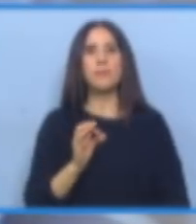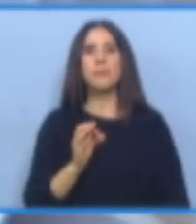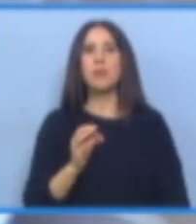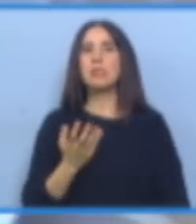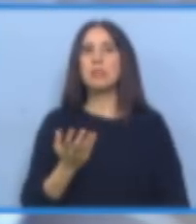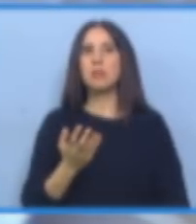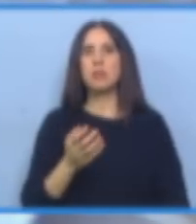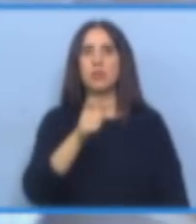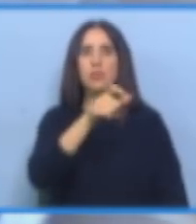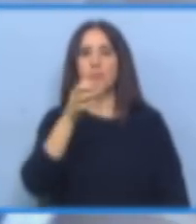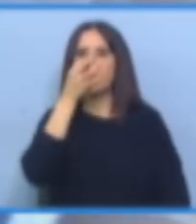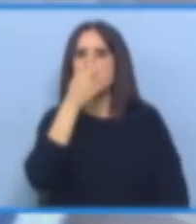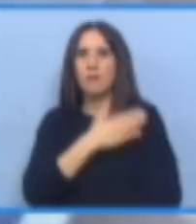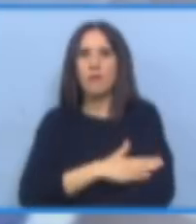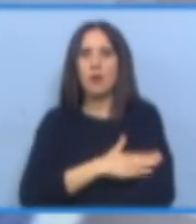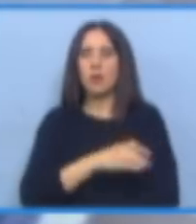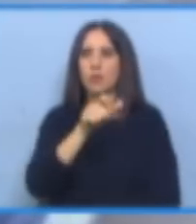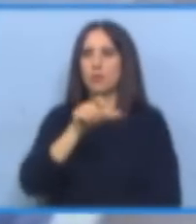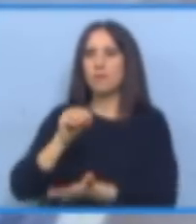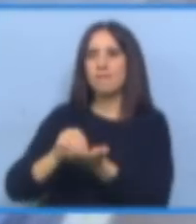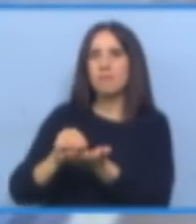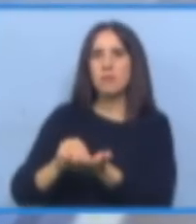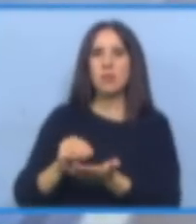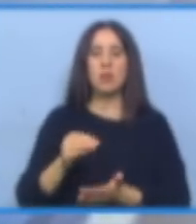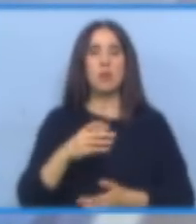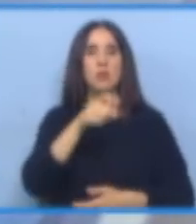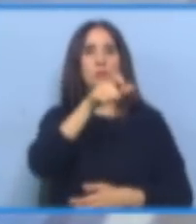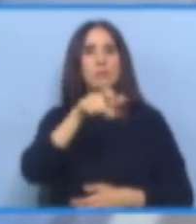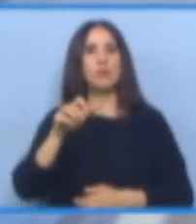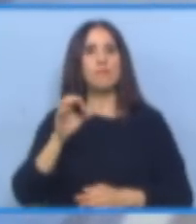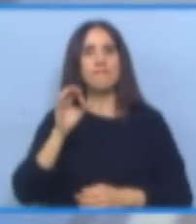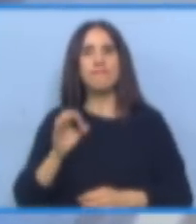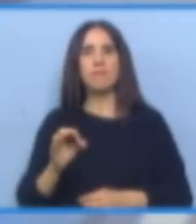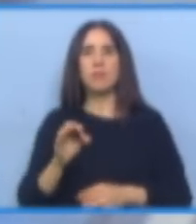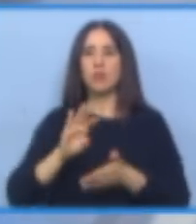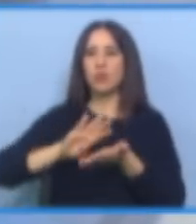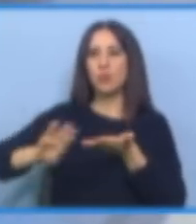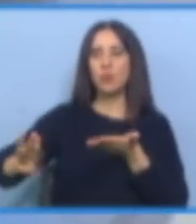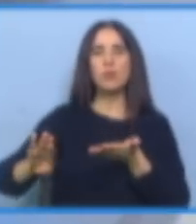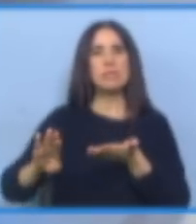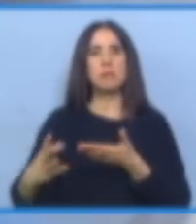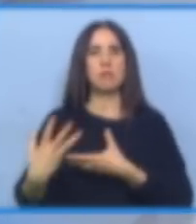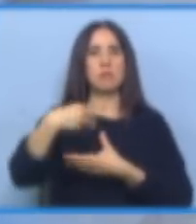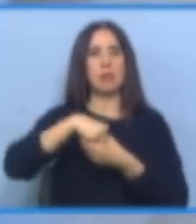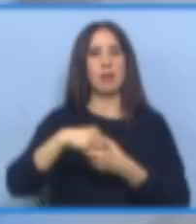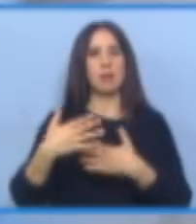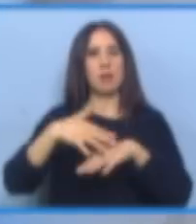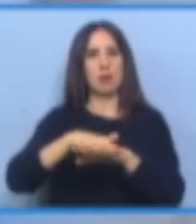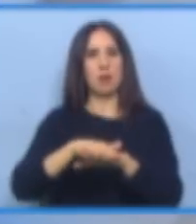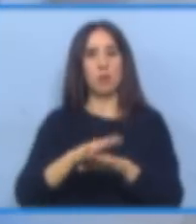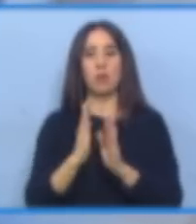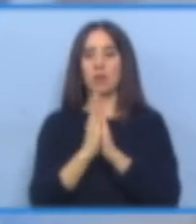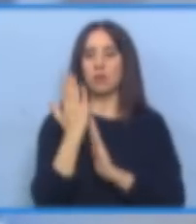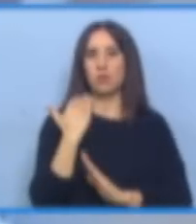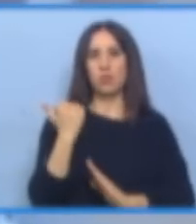com que os frágeis, os carenciados, aqueles que, de alguma forma, estão excluídos, que sejam integrados. A Igreja é chamada a